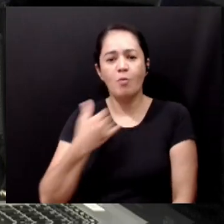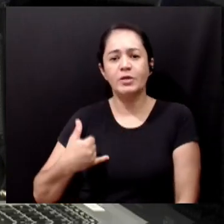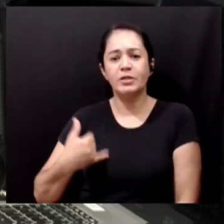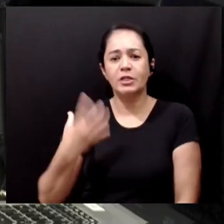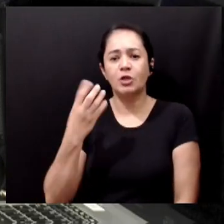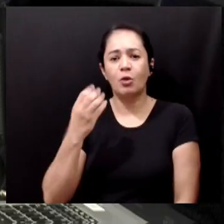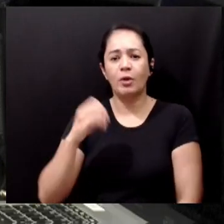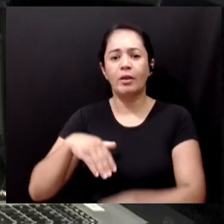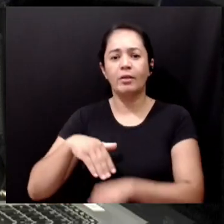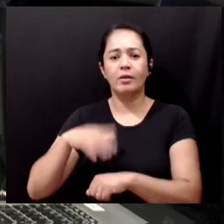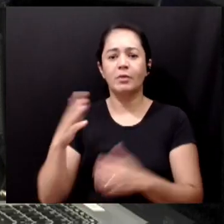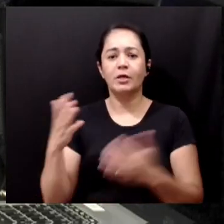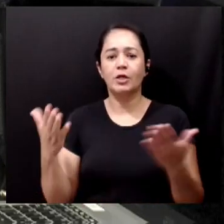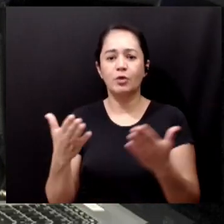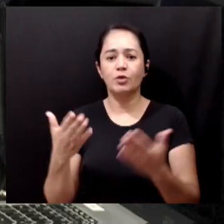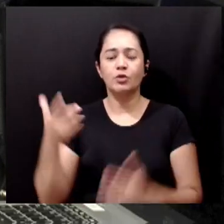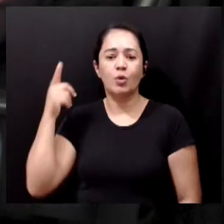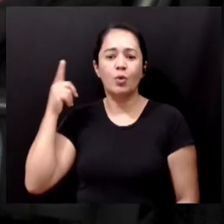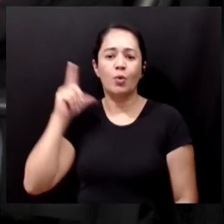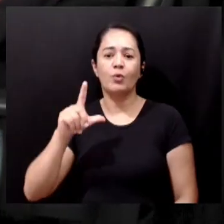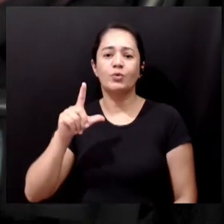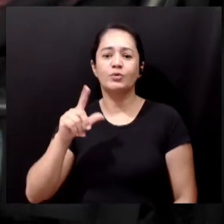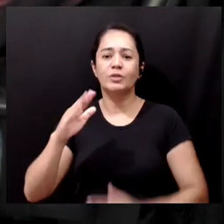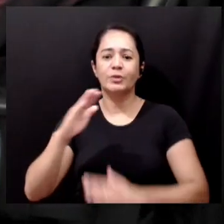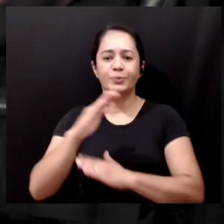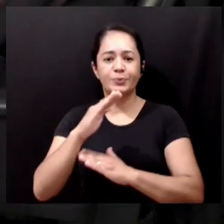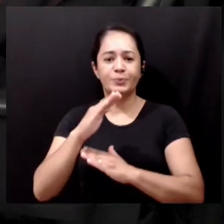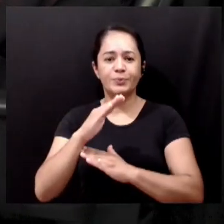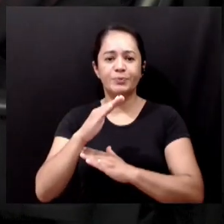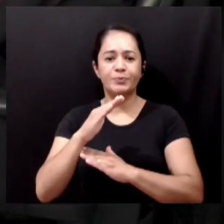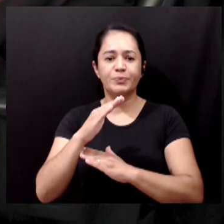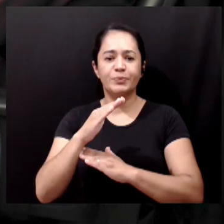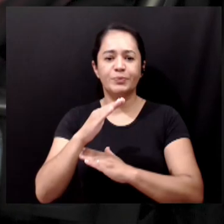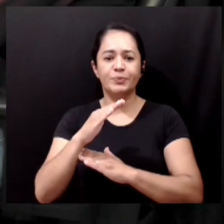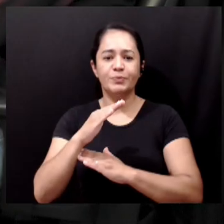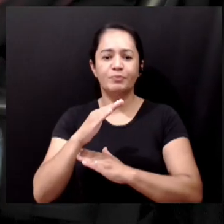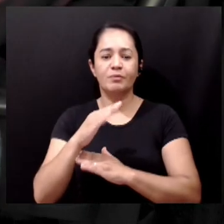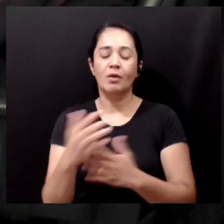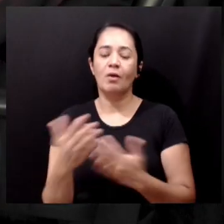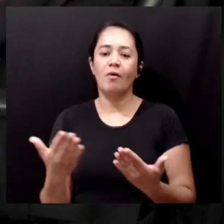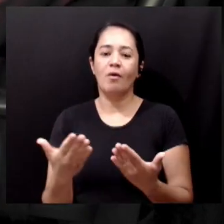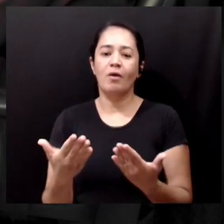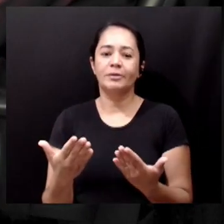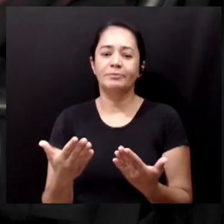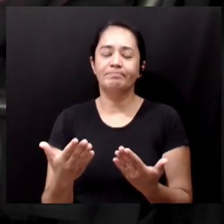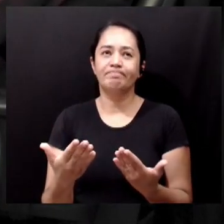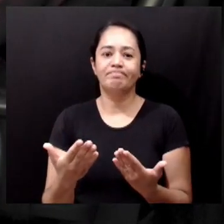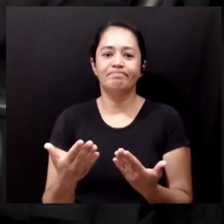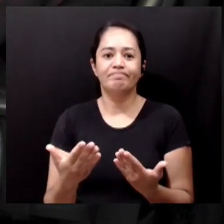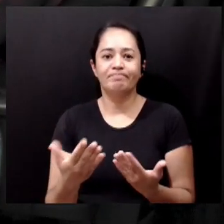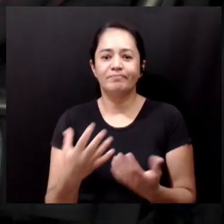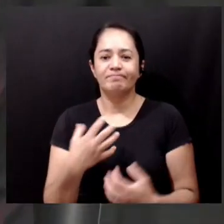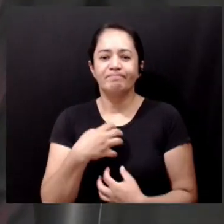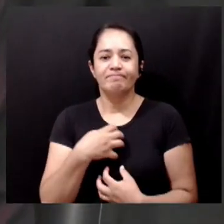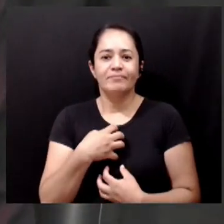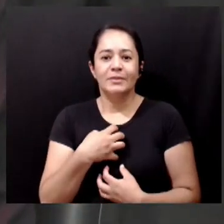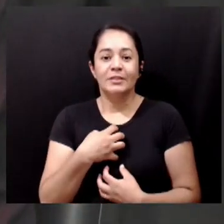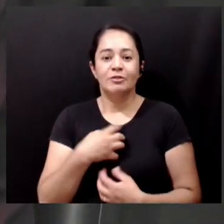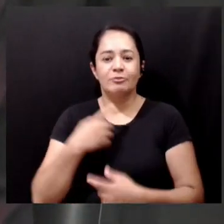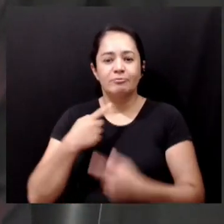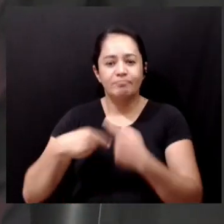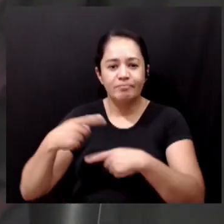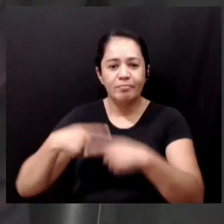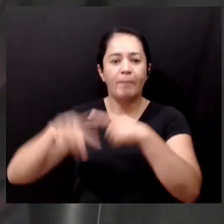Municipal? Olha, Mirna, é uma superação, eu diria pra você,